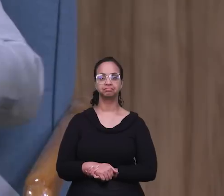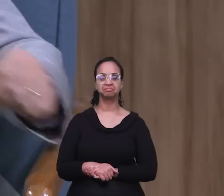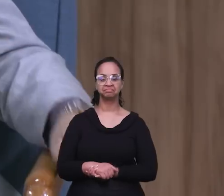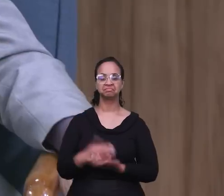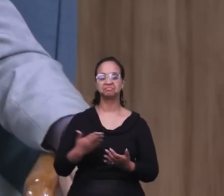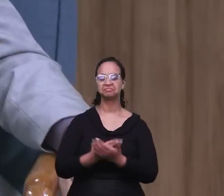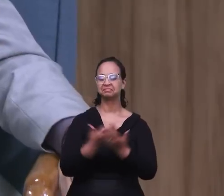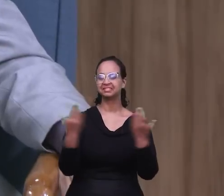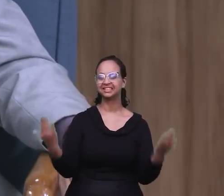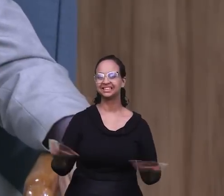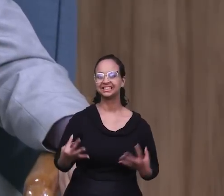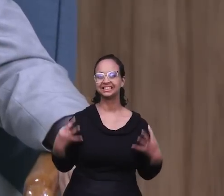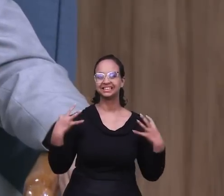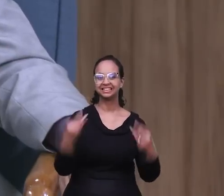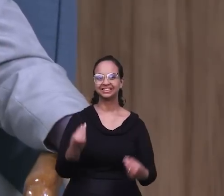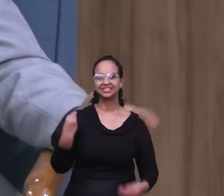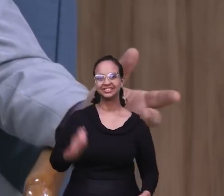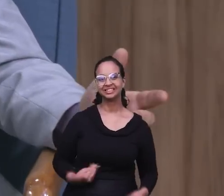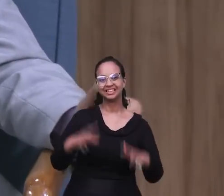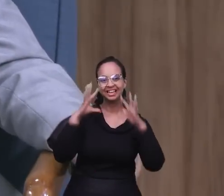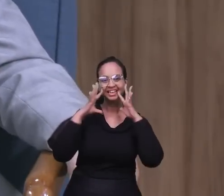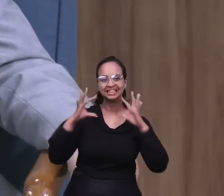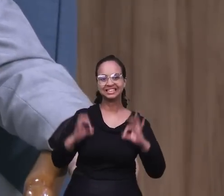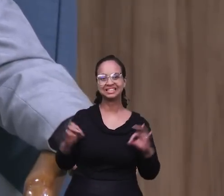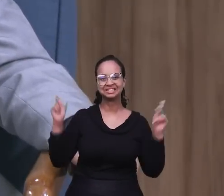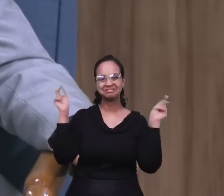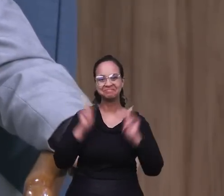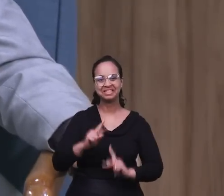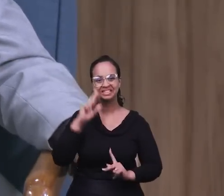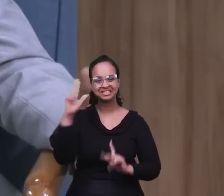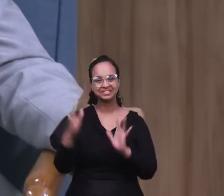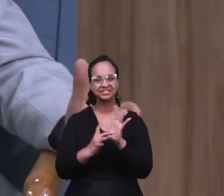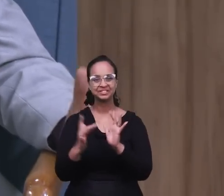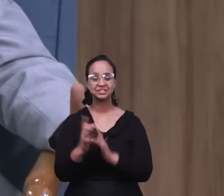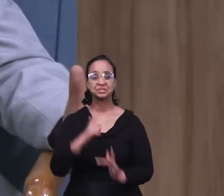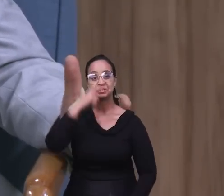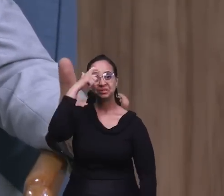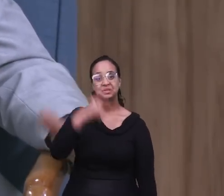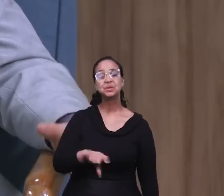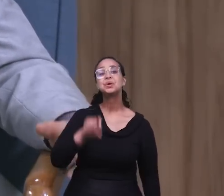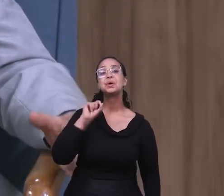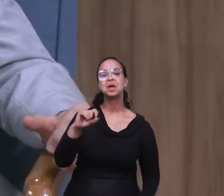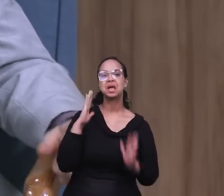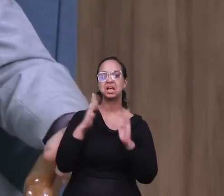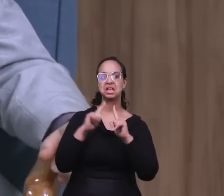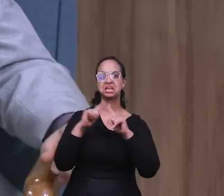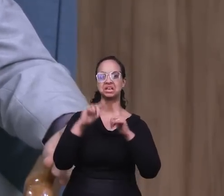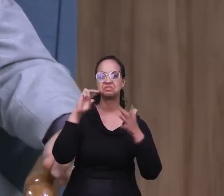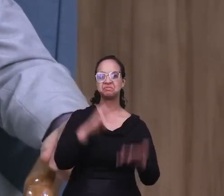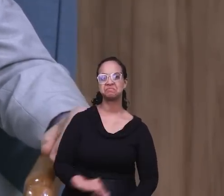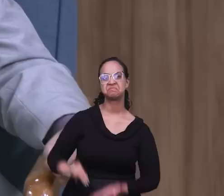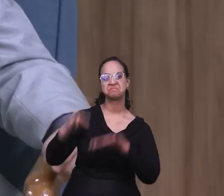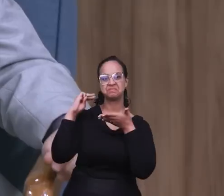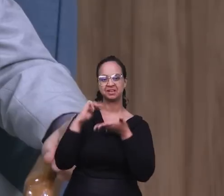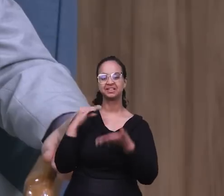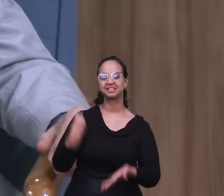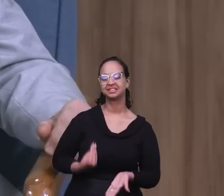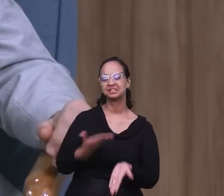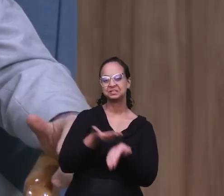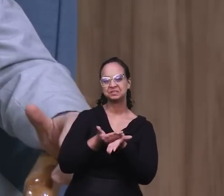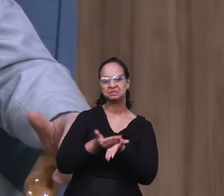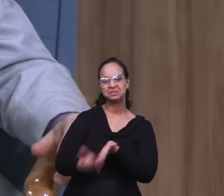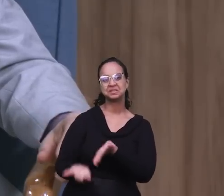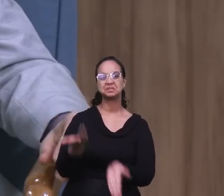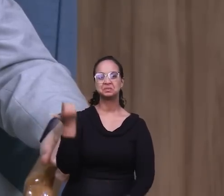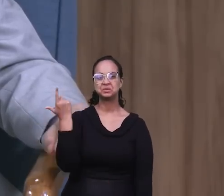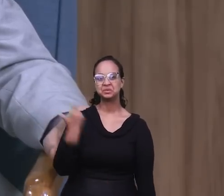Eu saúdo todos vocês que nos assistem com a paz do Senhor Jesus. Nós somos a Igreja Cristã Maranata. Estamos começando agora